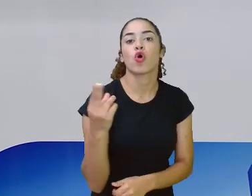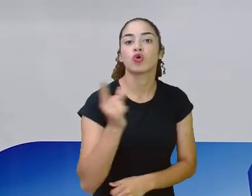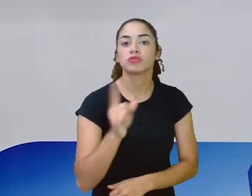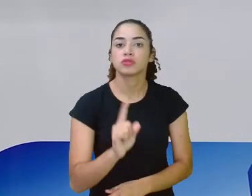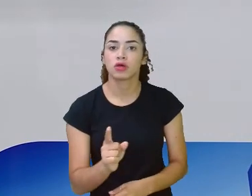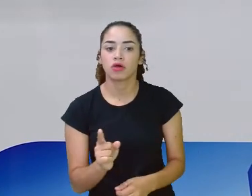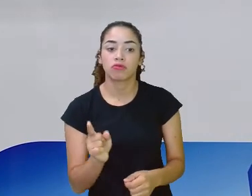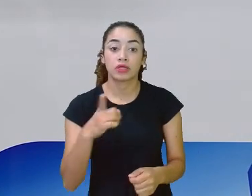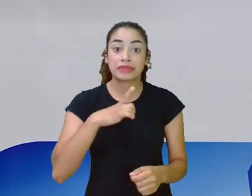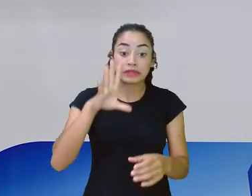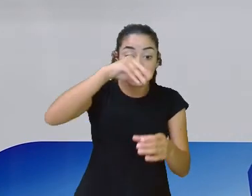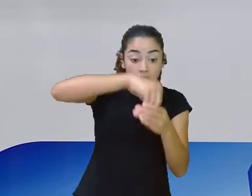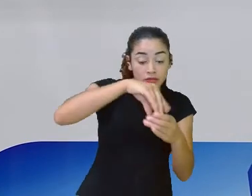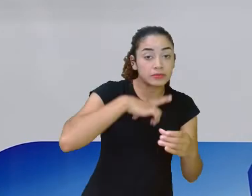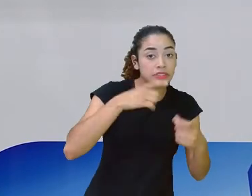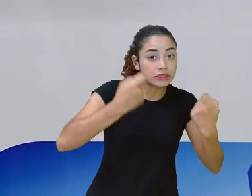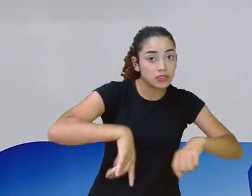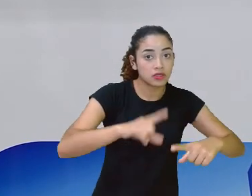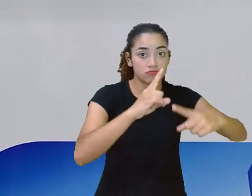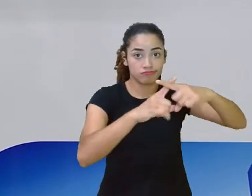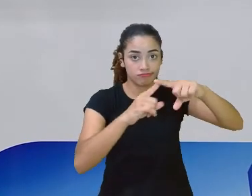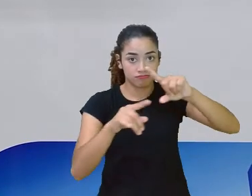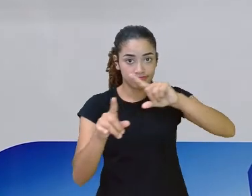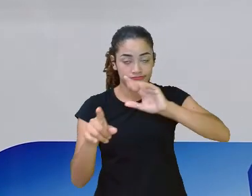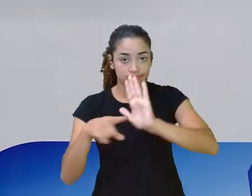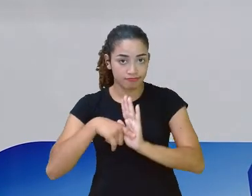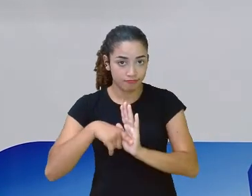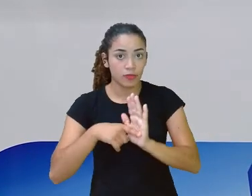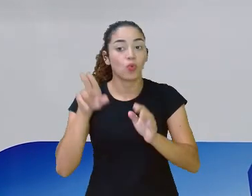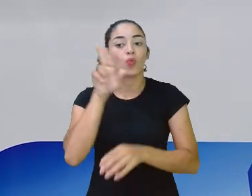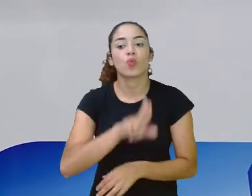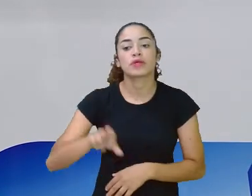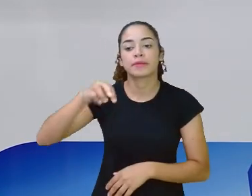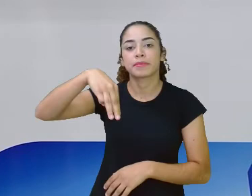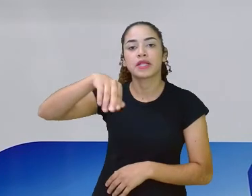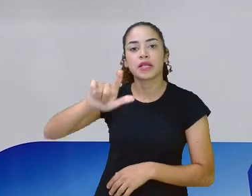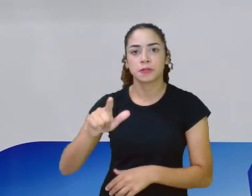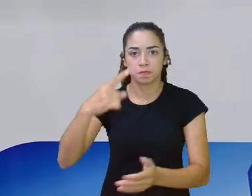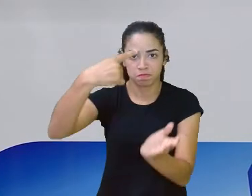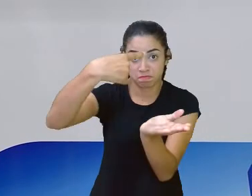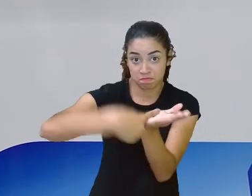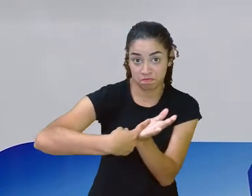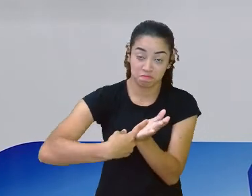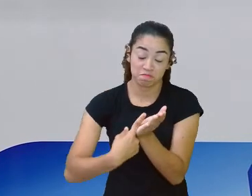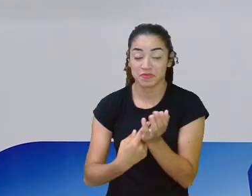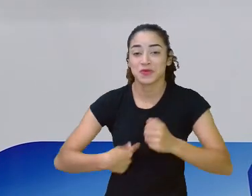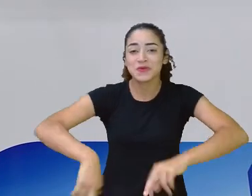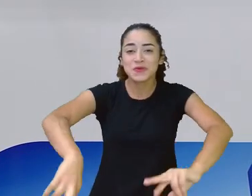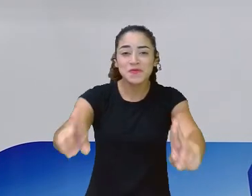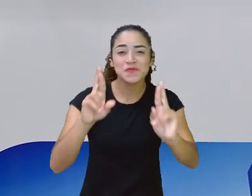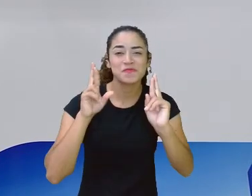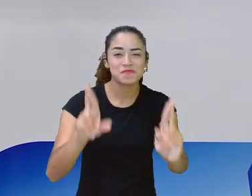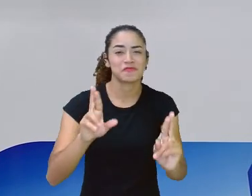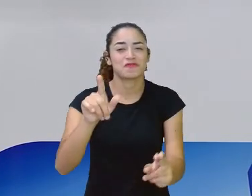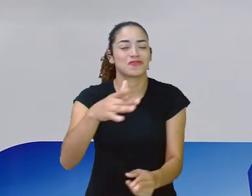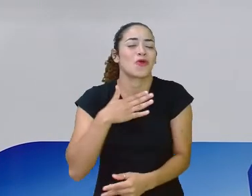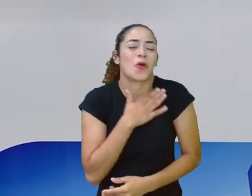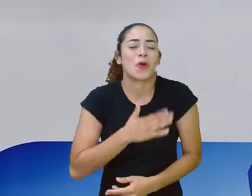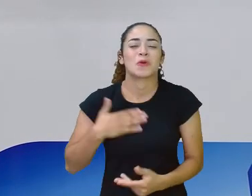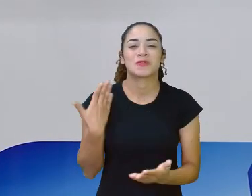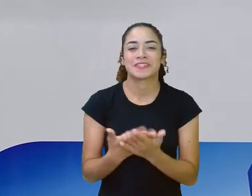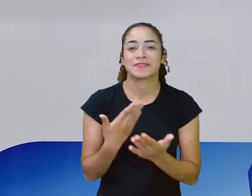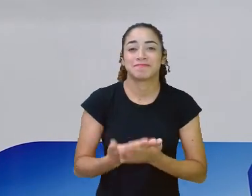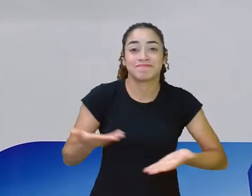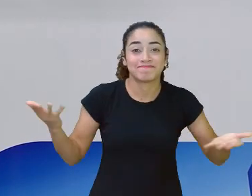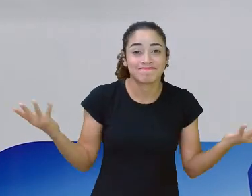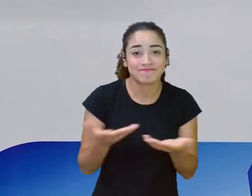adição, subtração, utilizando mililitro. Combinado? Espero que vocês tenham gostado da aula de hoje